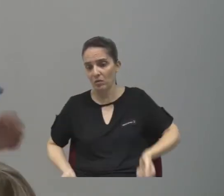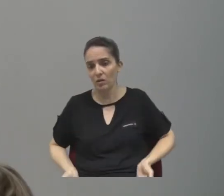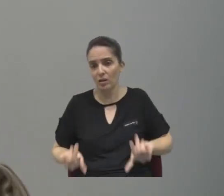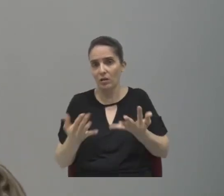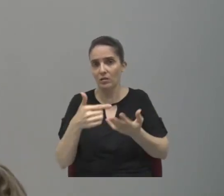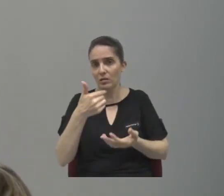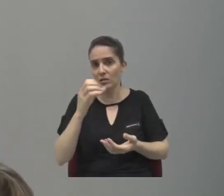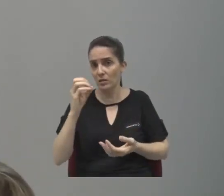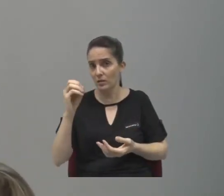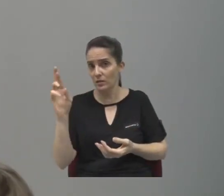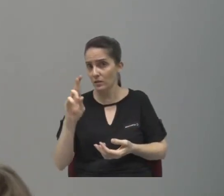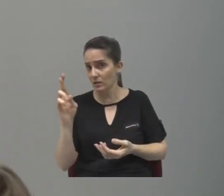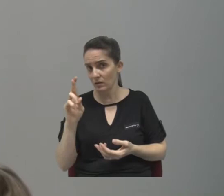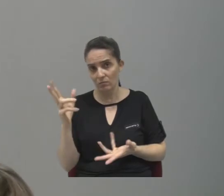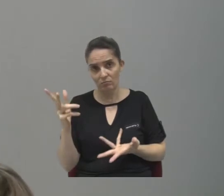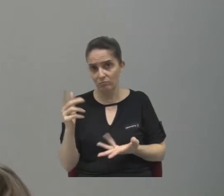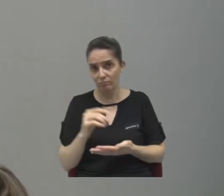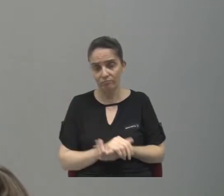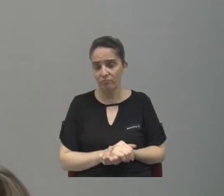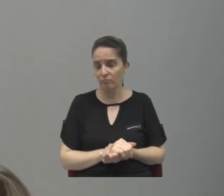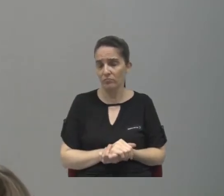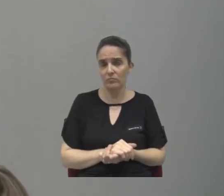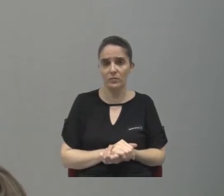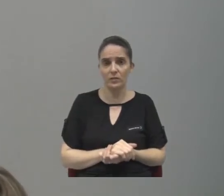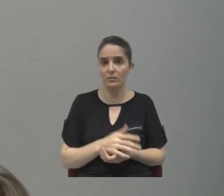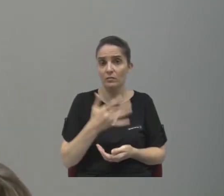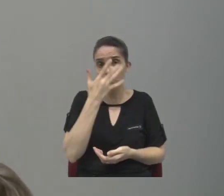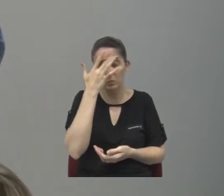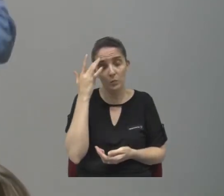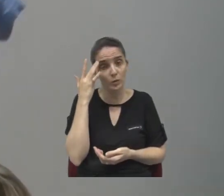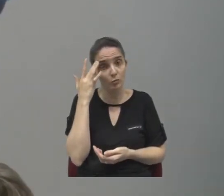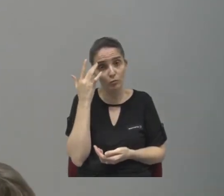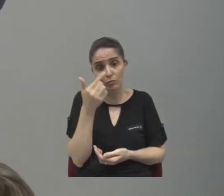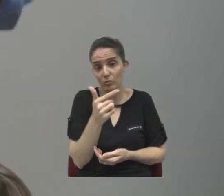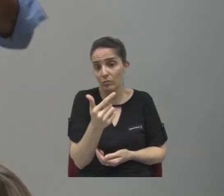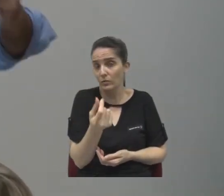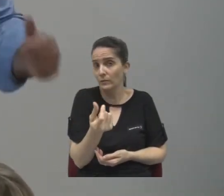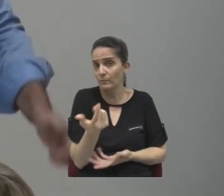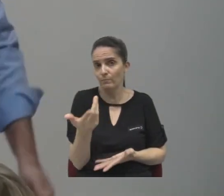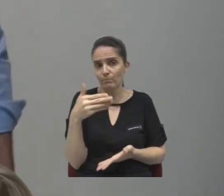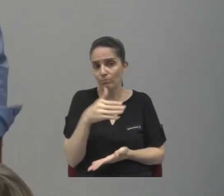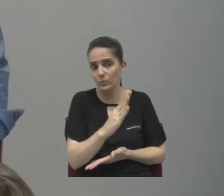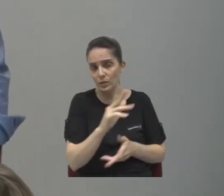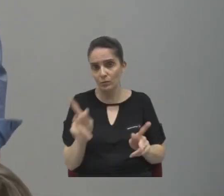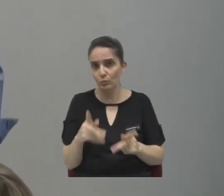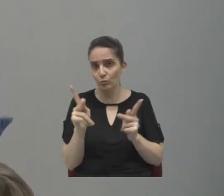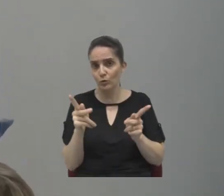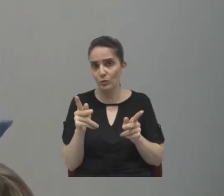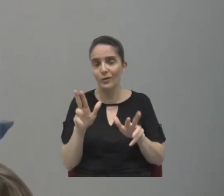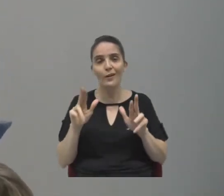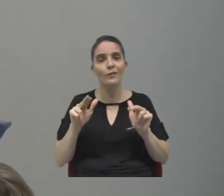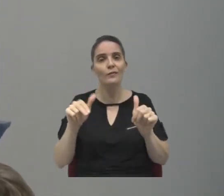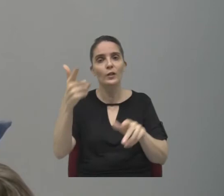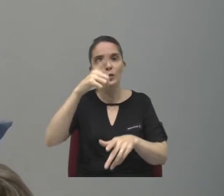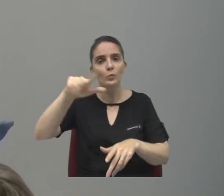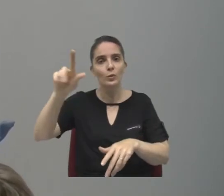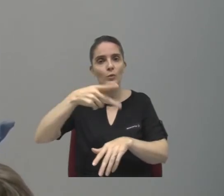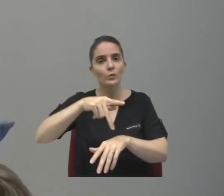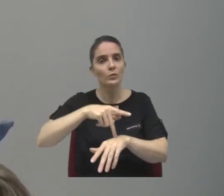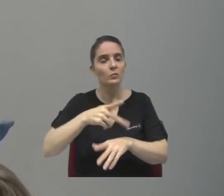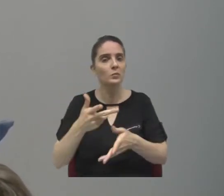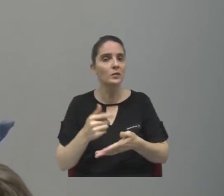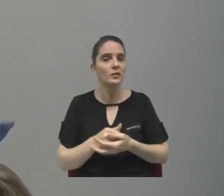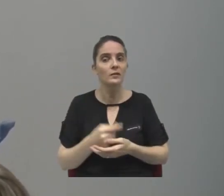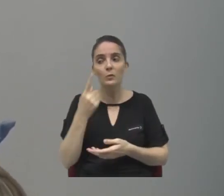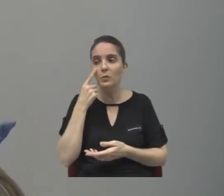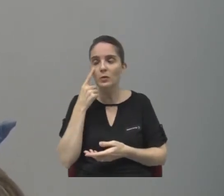vereador, presidente Mir, nem todo mundo tem direito para ir no shopping. Quando você viaja para outros países, se exploram, por exemplo,